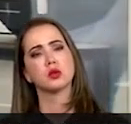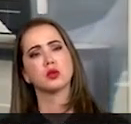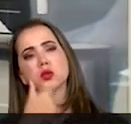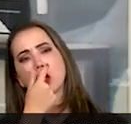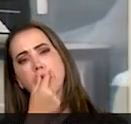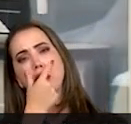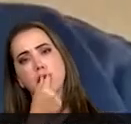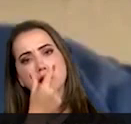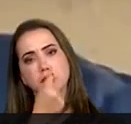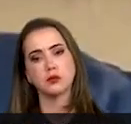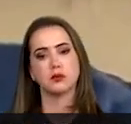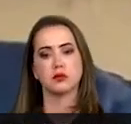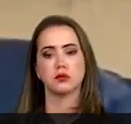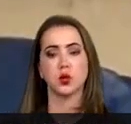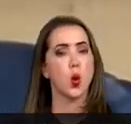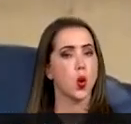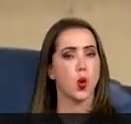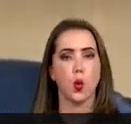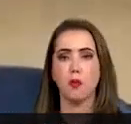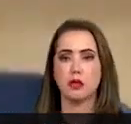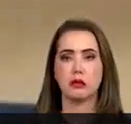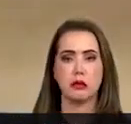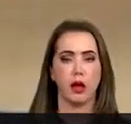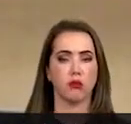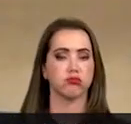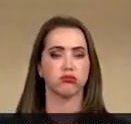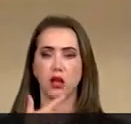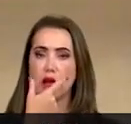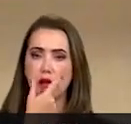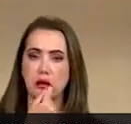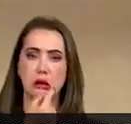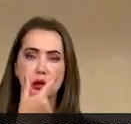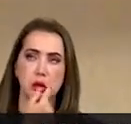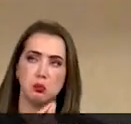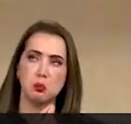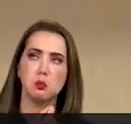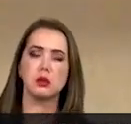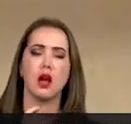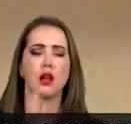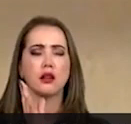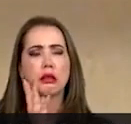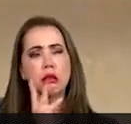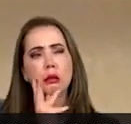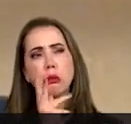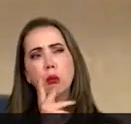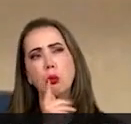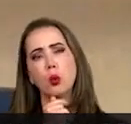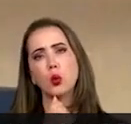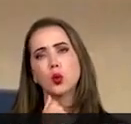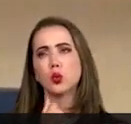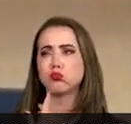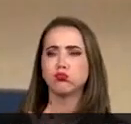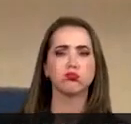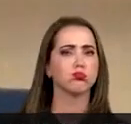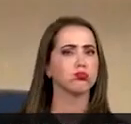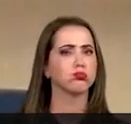de gripe. Comecei com a gripe. Aí aquela gripe foi demorando a melhorar e